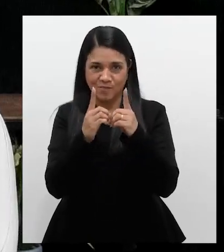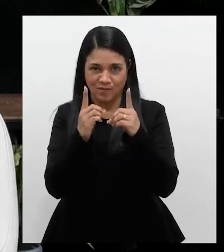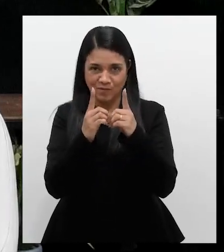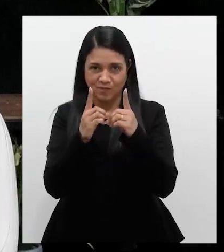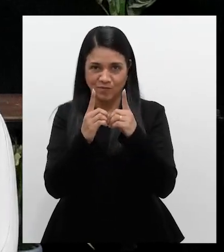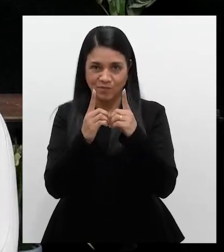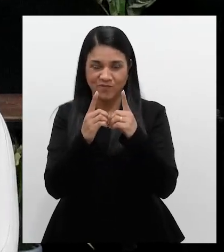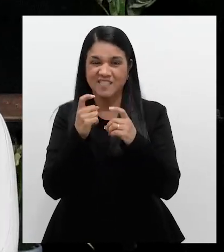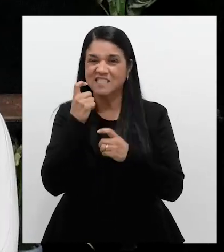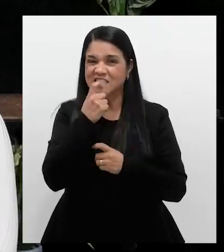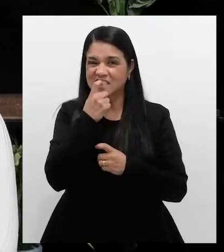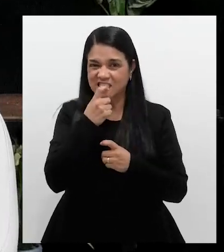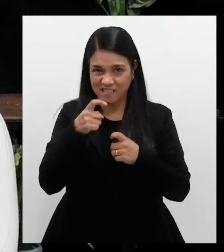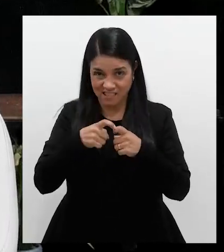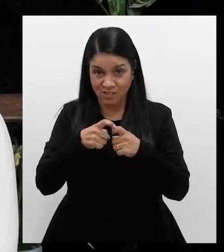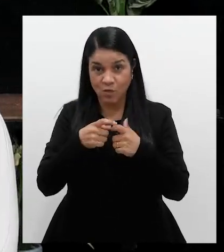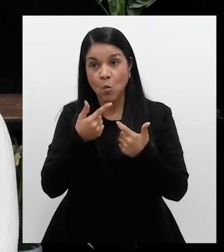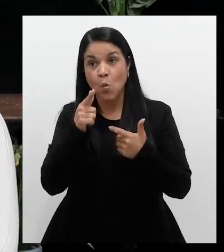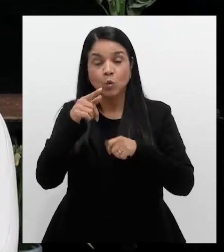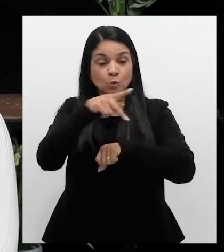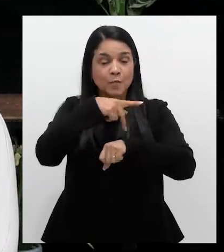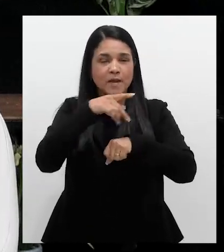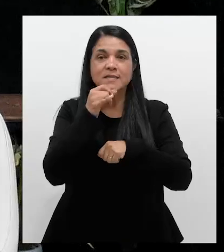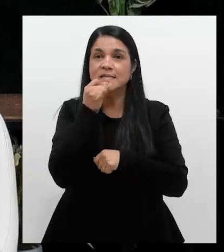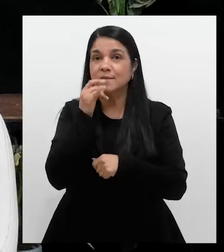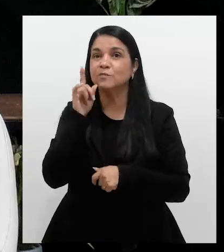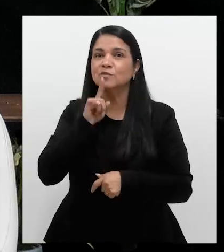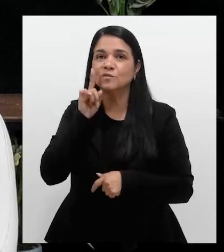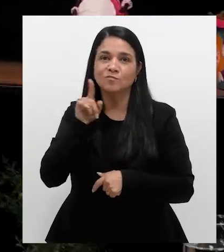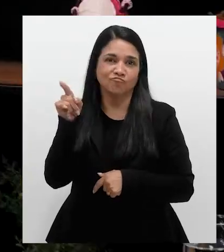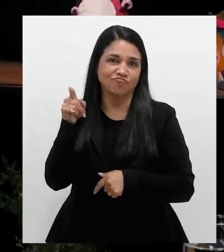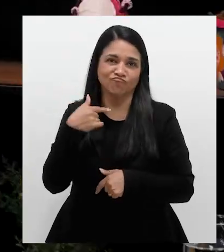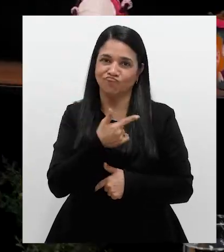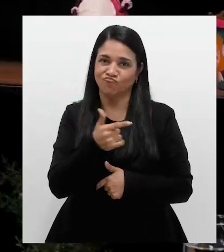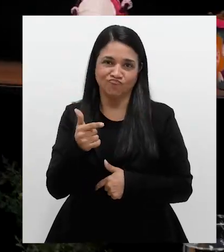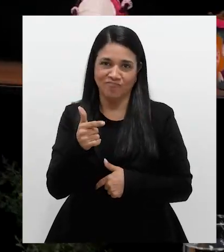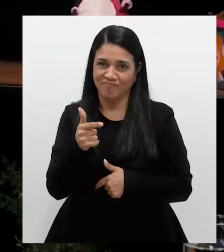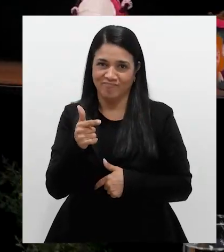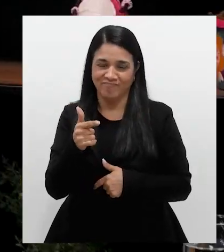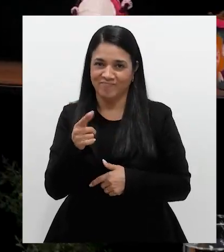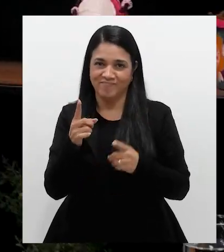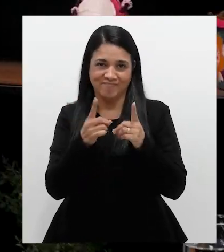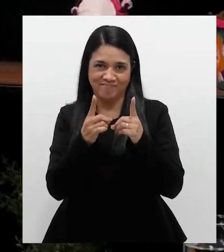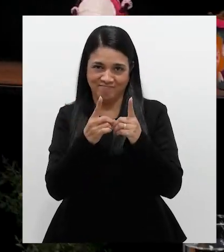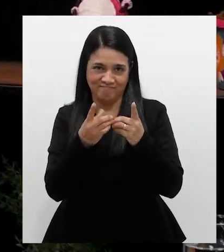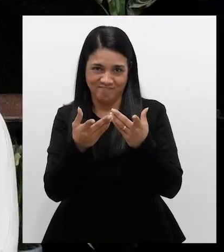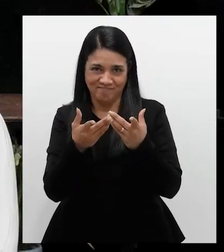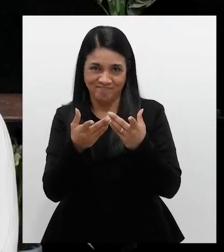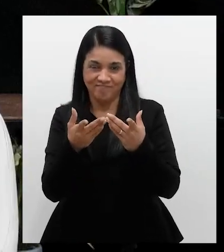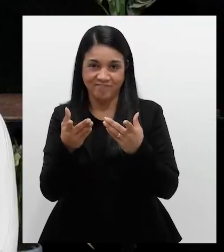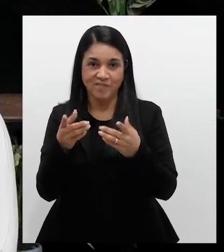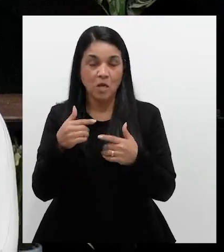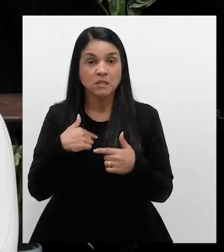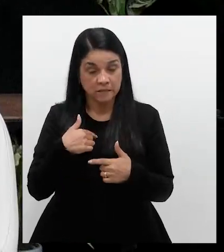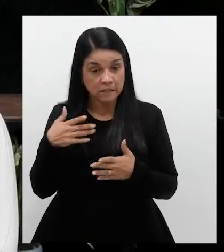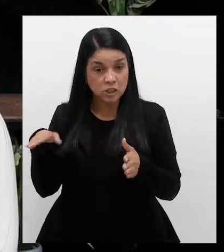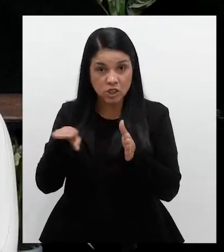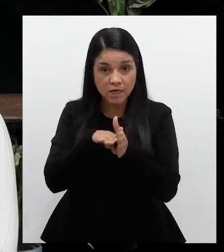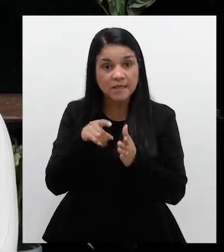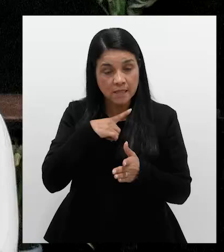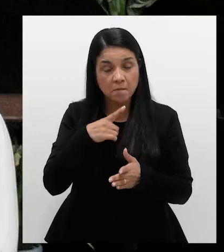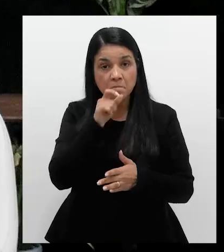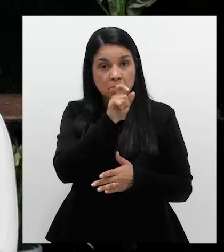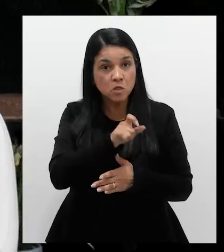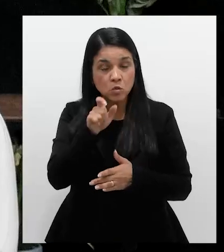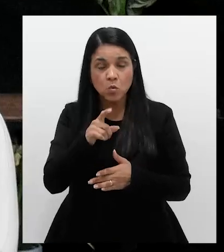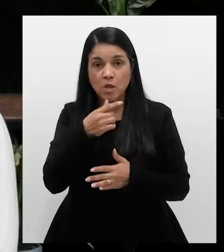nessa questão odontológica com outros países? Por exemplo, Estados Unidos não existe, né? Você chega lá, às vezes tem gente sem dente mesmo,